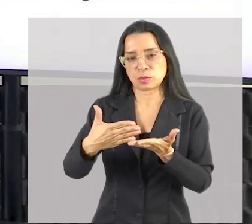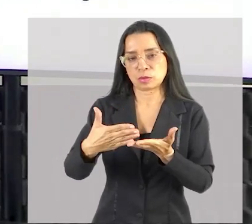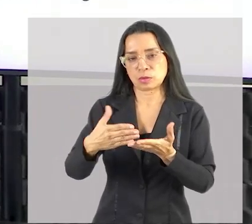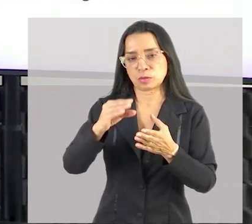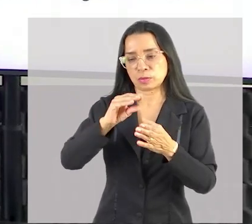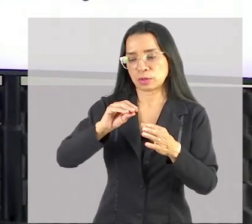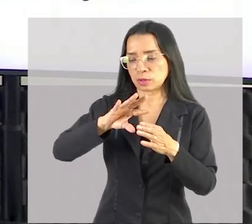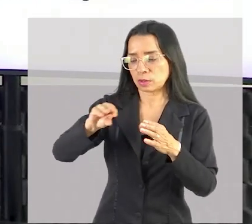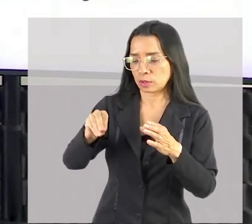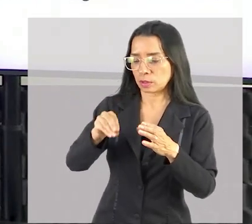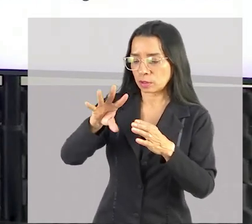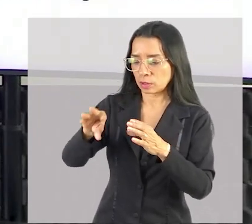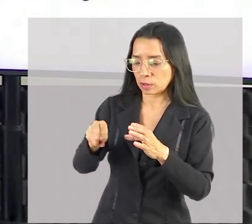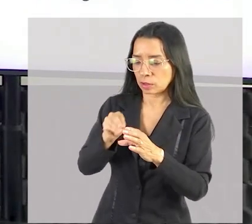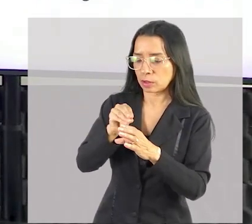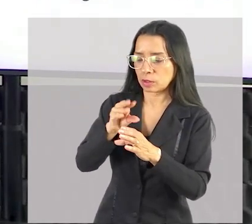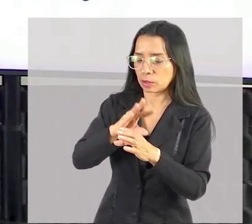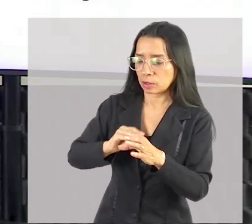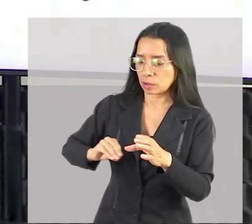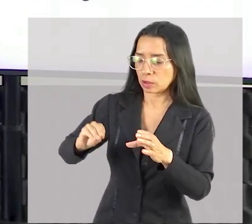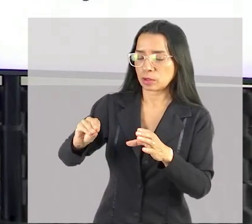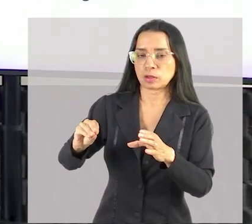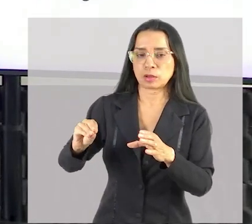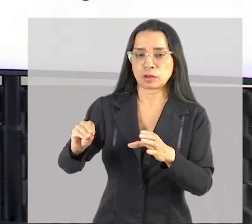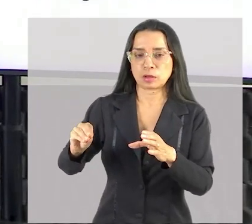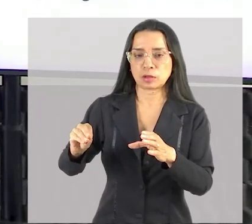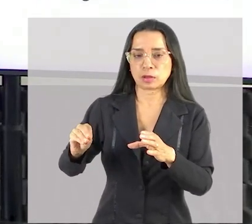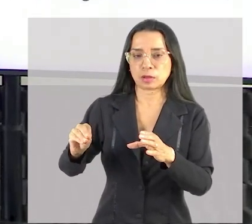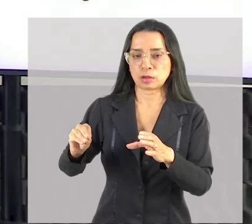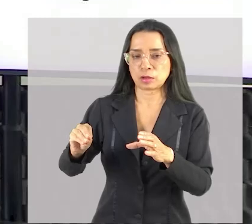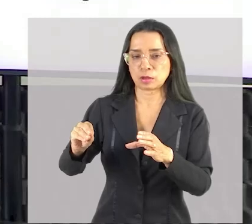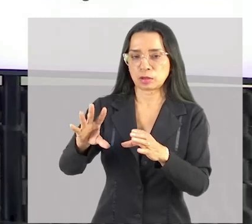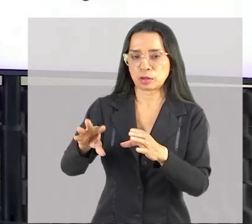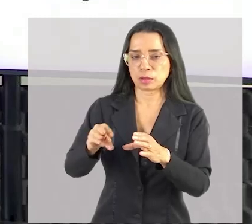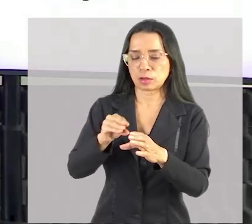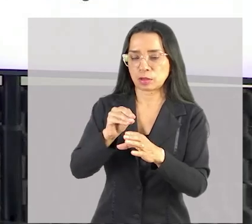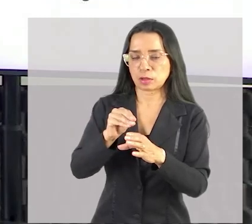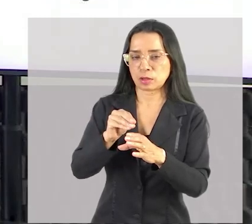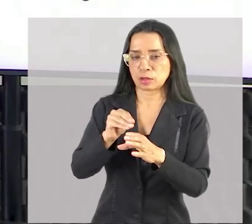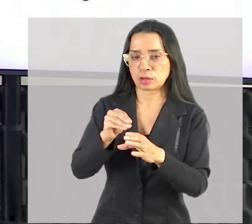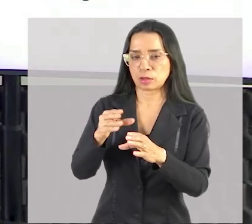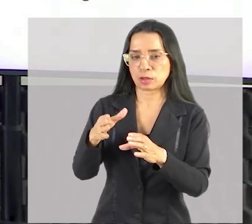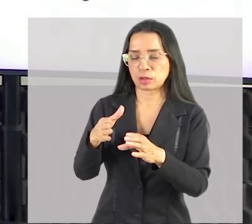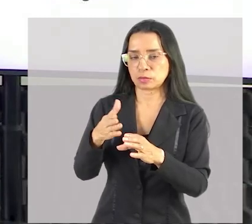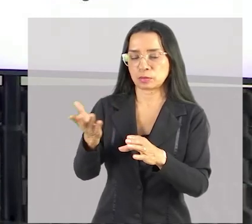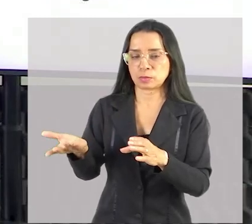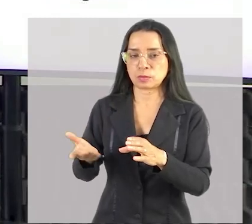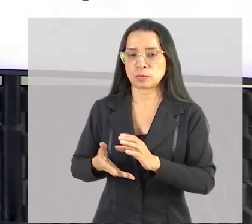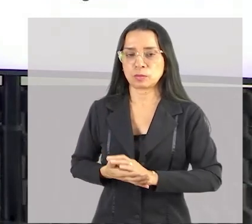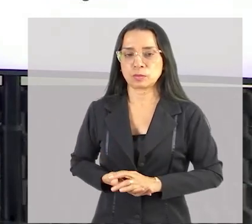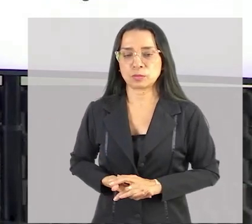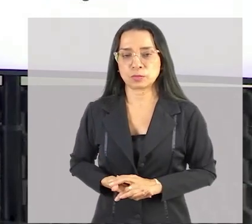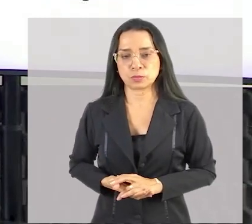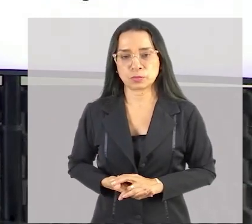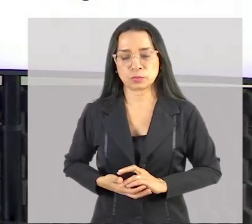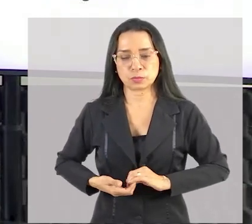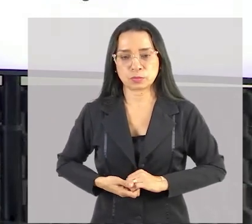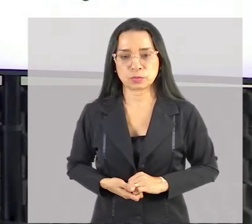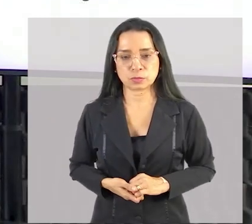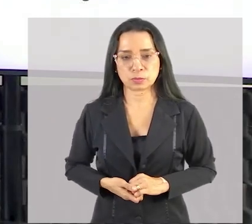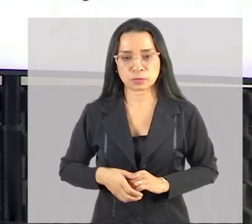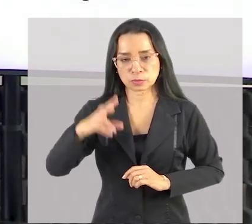começar a passar de um lado para o outro. O solvente começa a passar do meio menos para o mais ou mais para o menos.